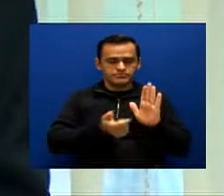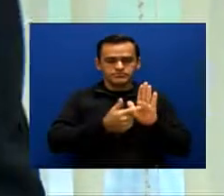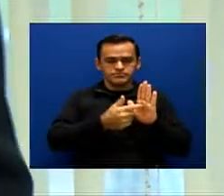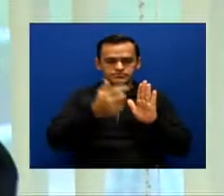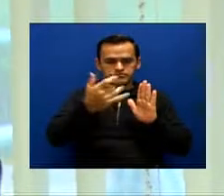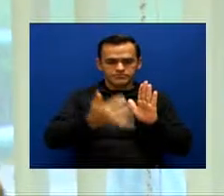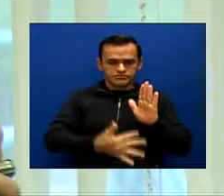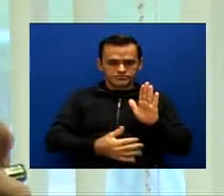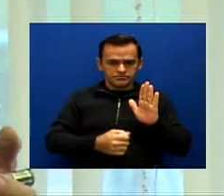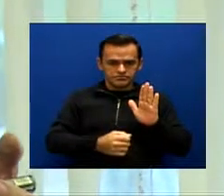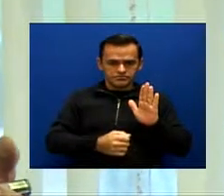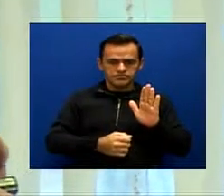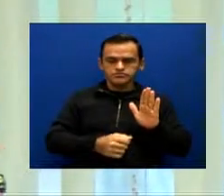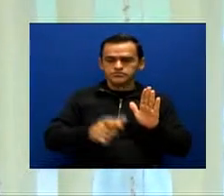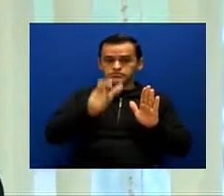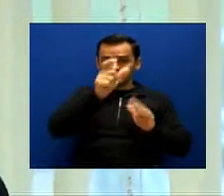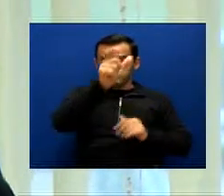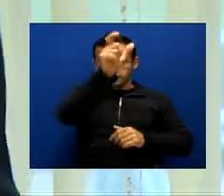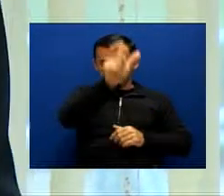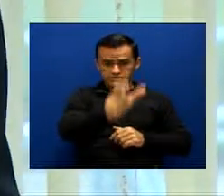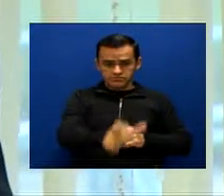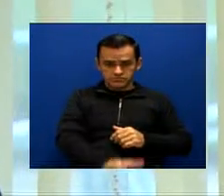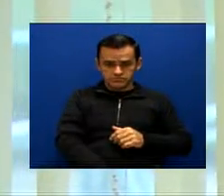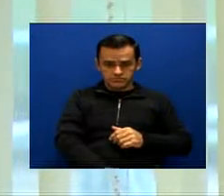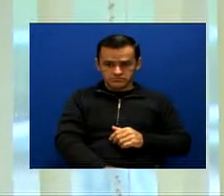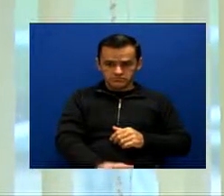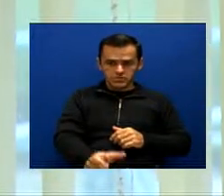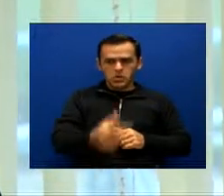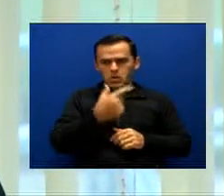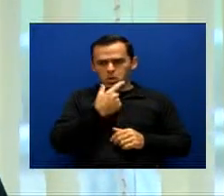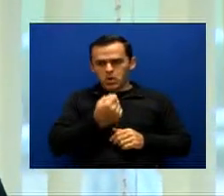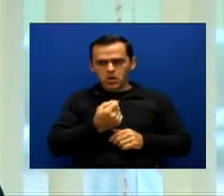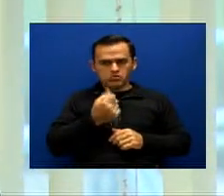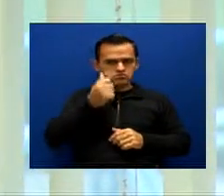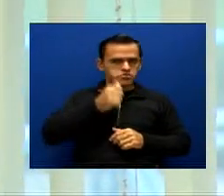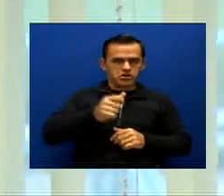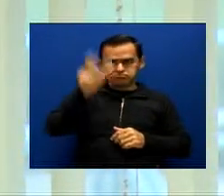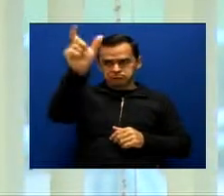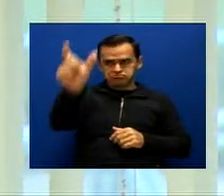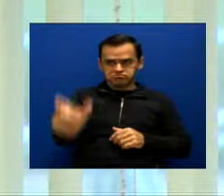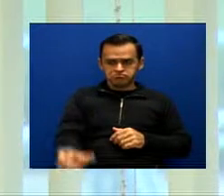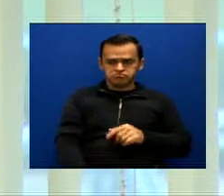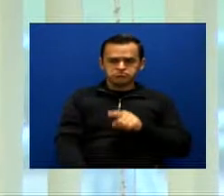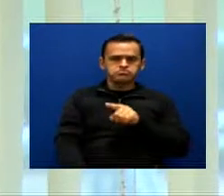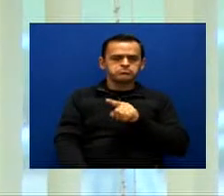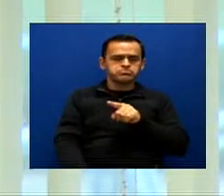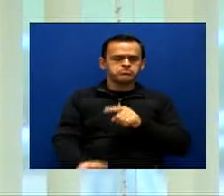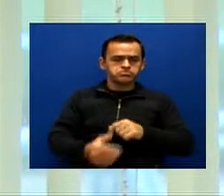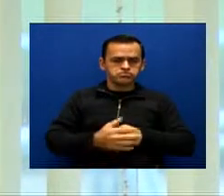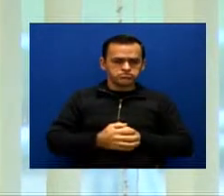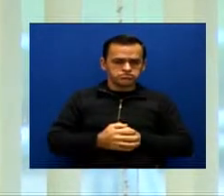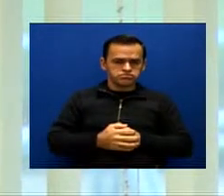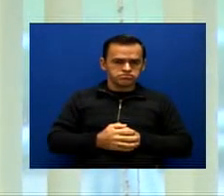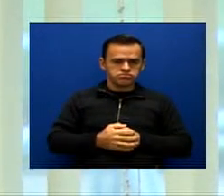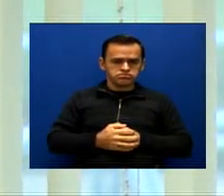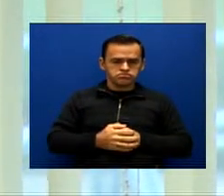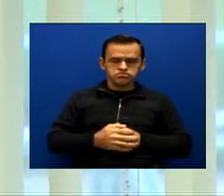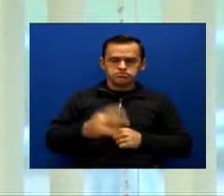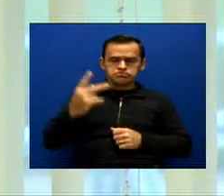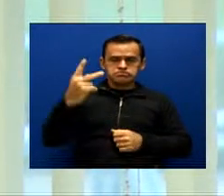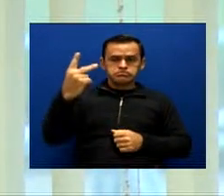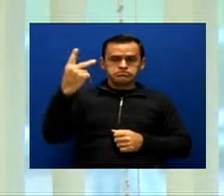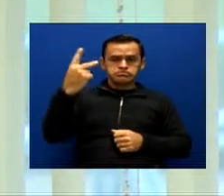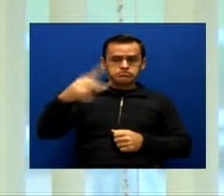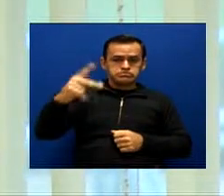identidade, não estou falando de ideologia. Identidade de gênero é o senso pessoal de